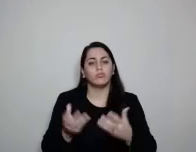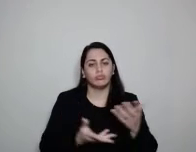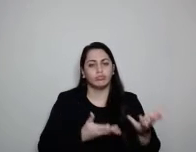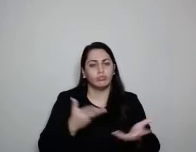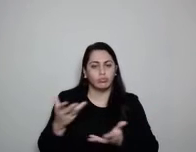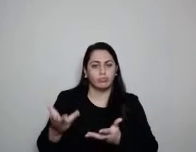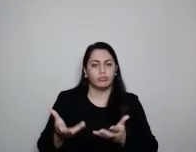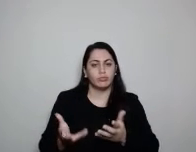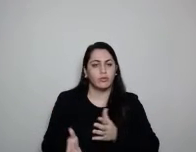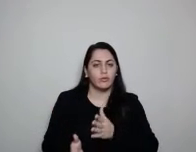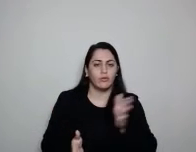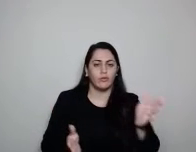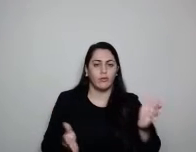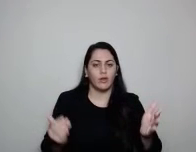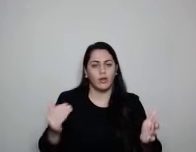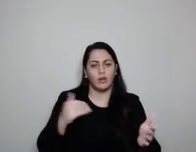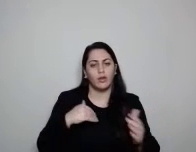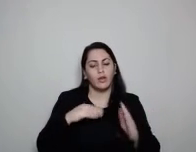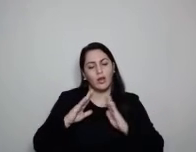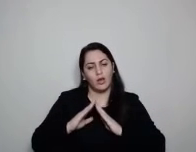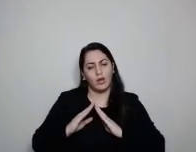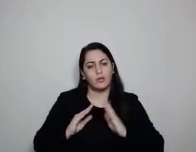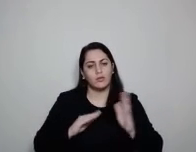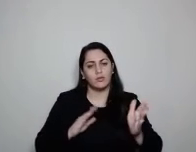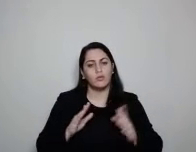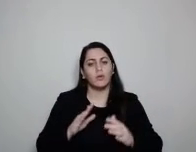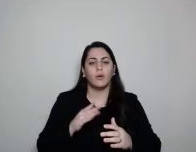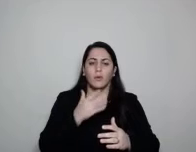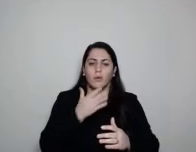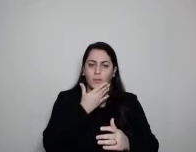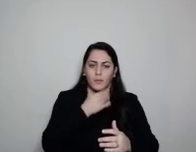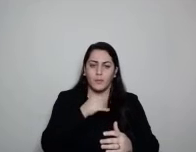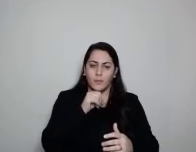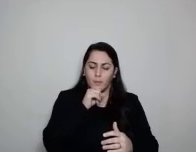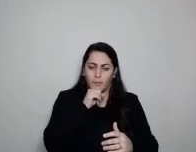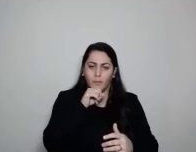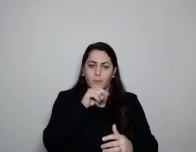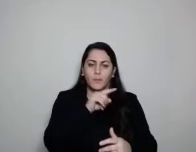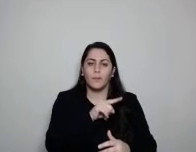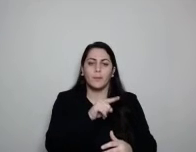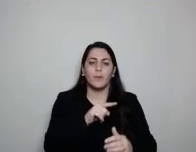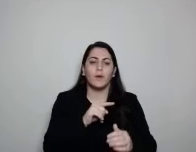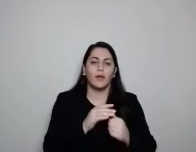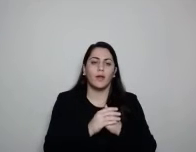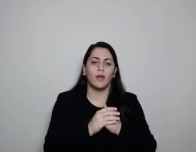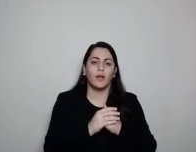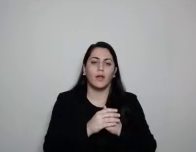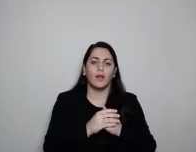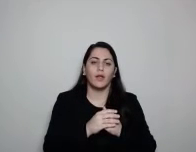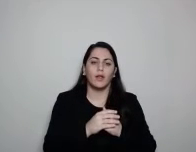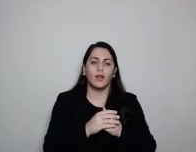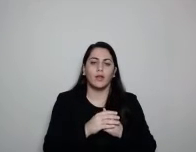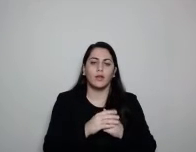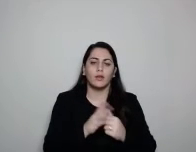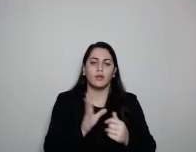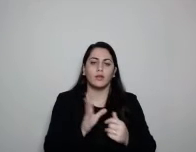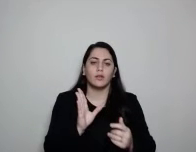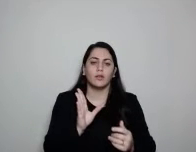alimentos foram fixados de forma in natura, como sugerido, como oferecido, né, pelo genitor.